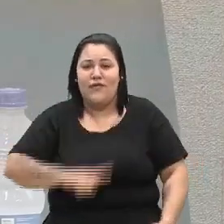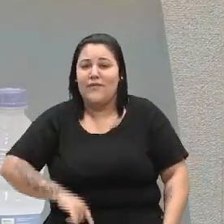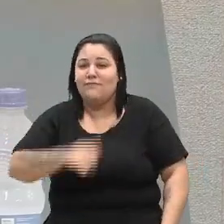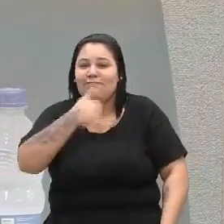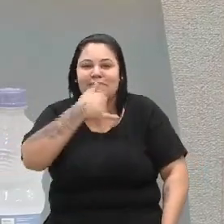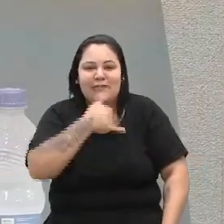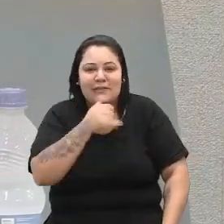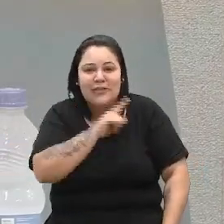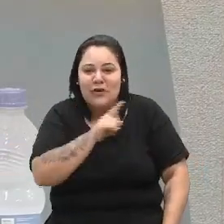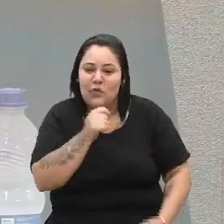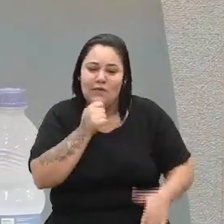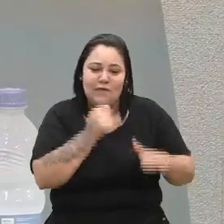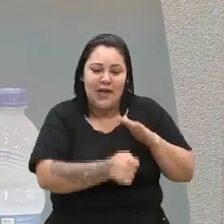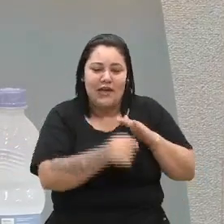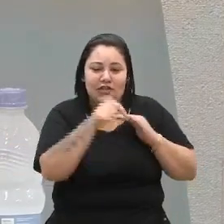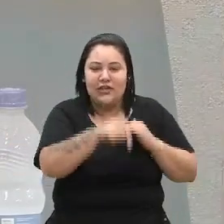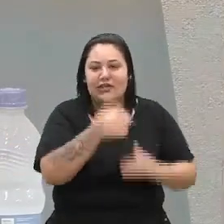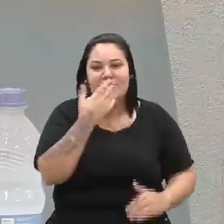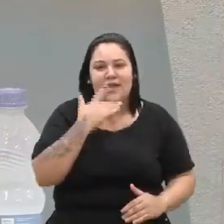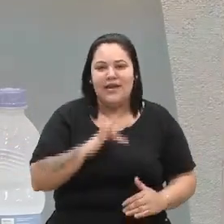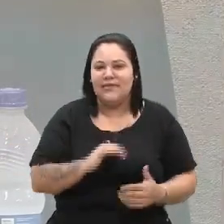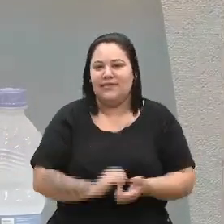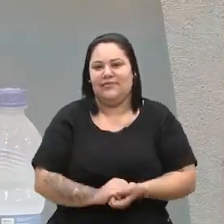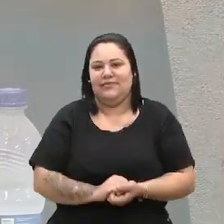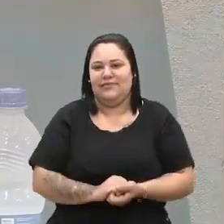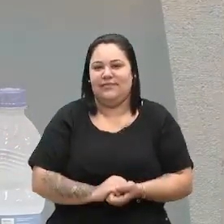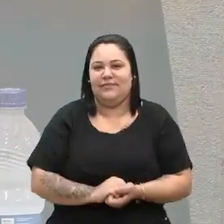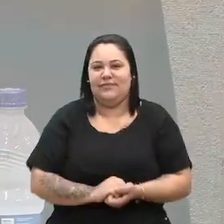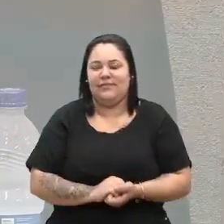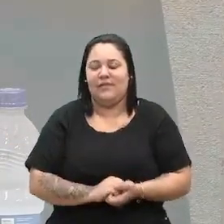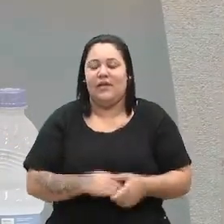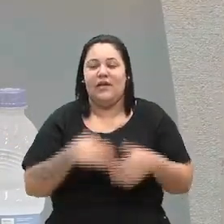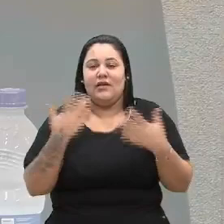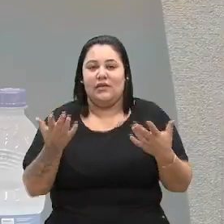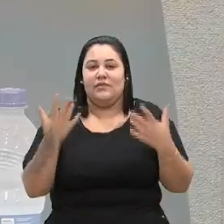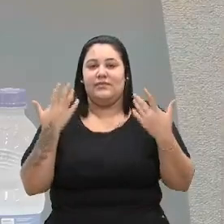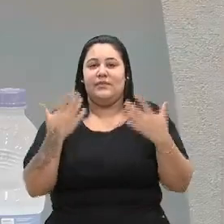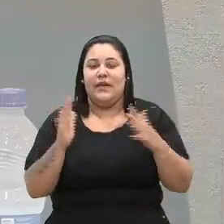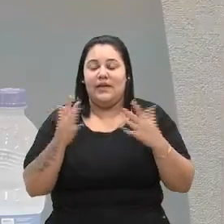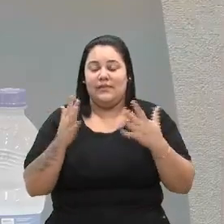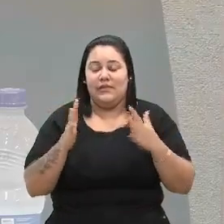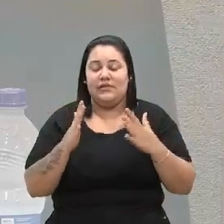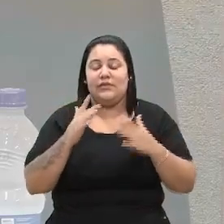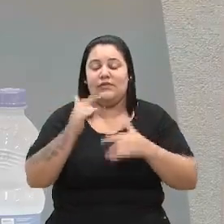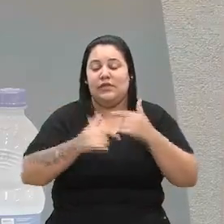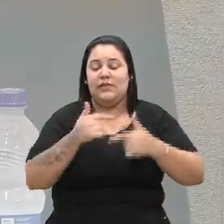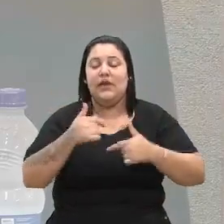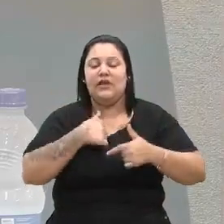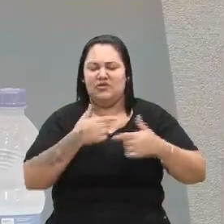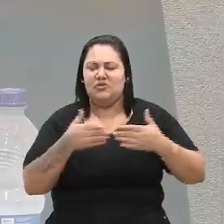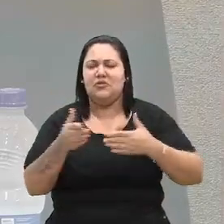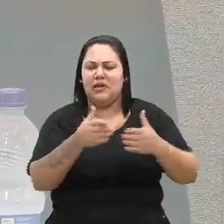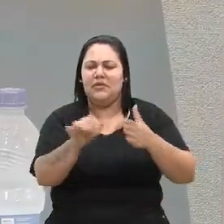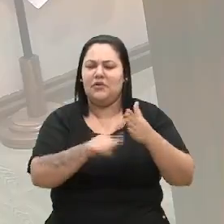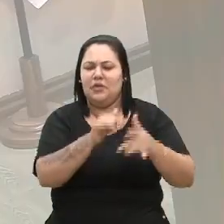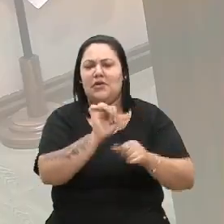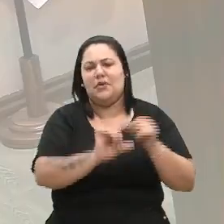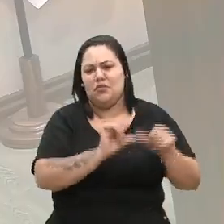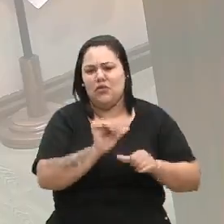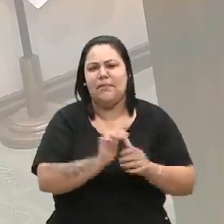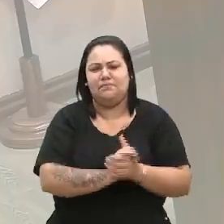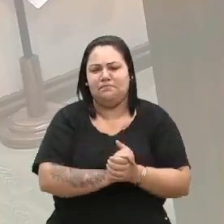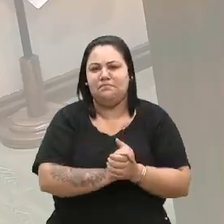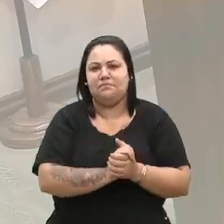nos nossos cientistas, nas nossas crianças. Então, parabéns pelo trabalho. Eu acho que esse é o caminho da grande mudança. Obrigado. Obrigado,